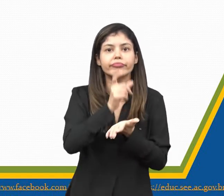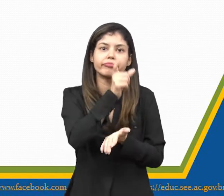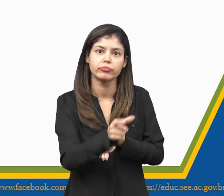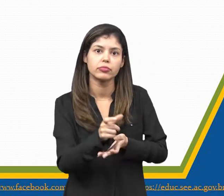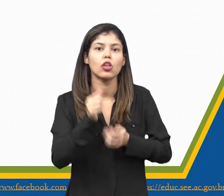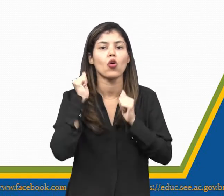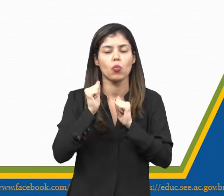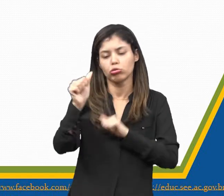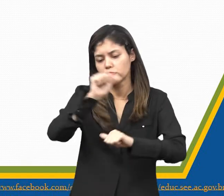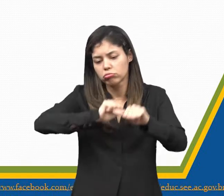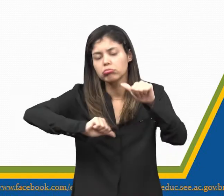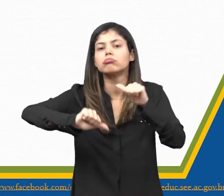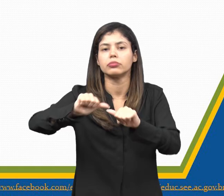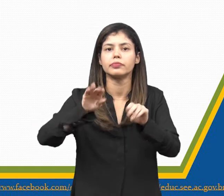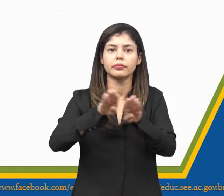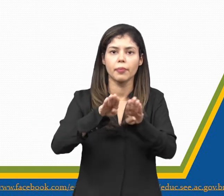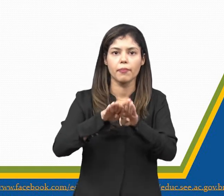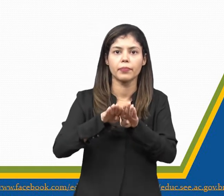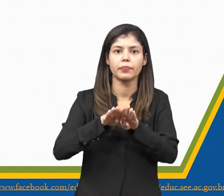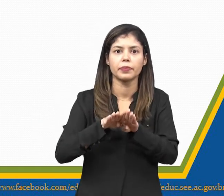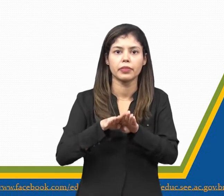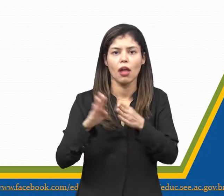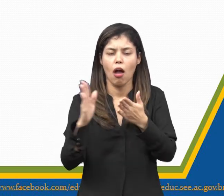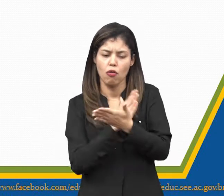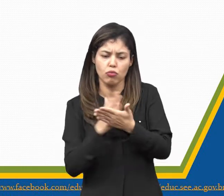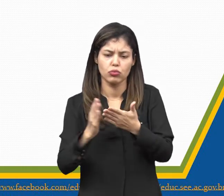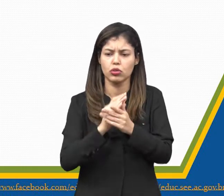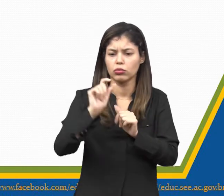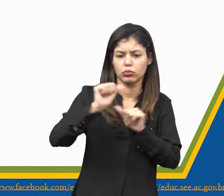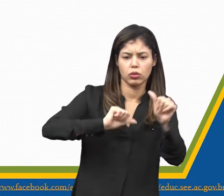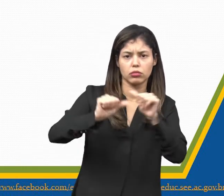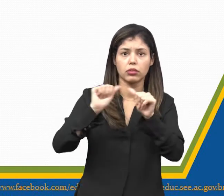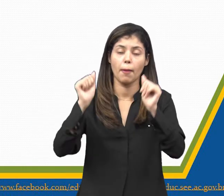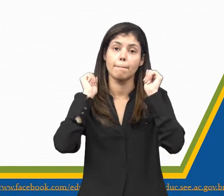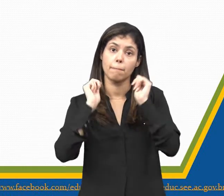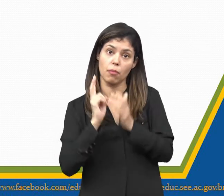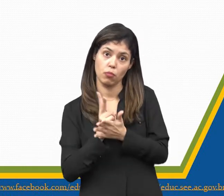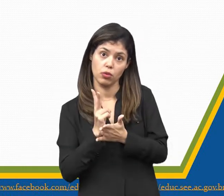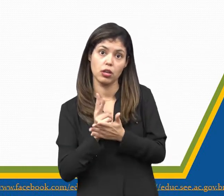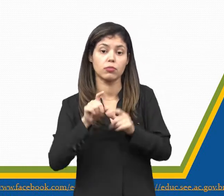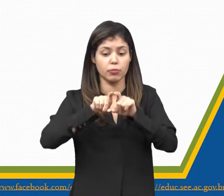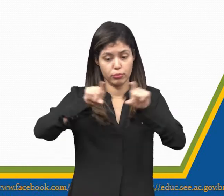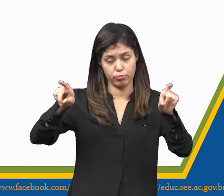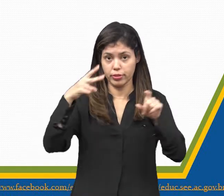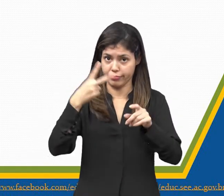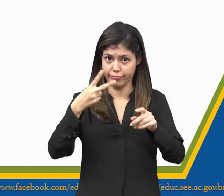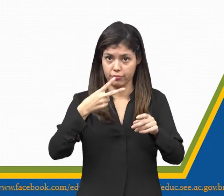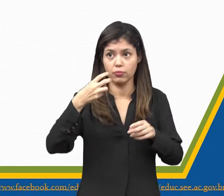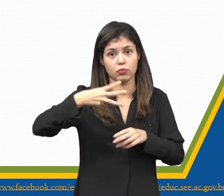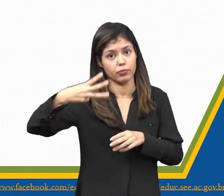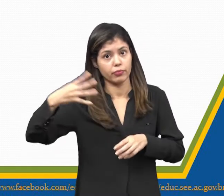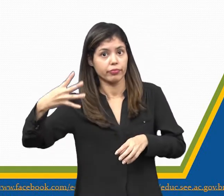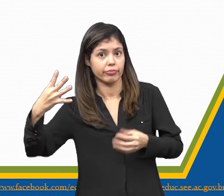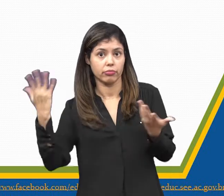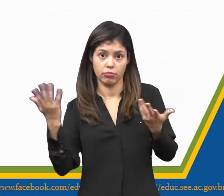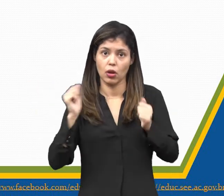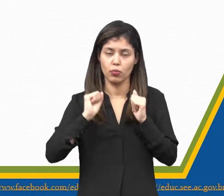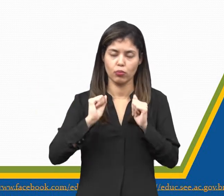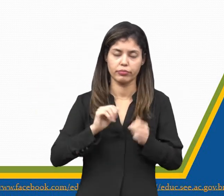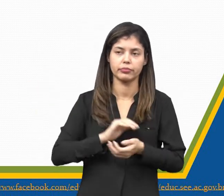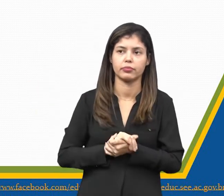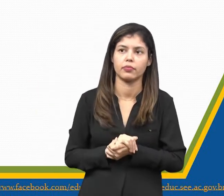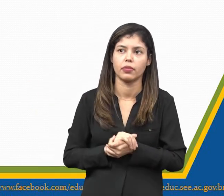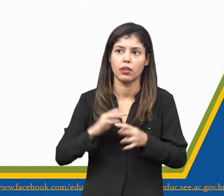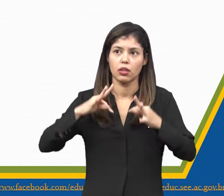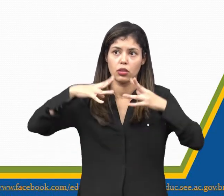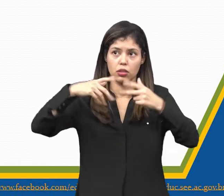uma variação de personagens mesmo num quadrinho tão pequeno. No geral, são periodicamente